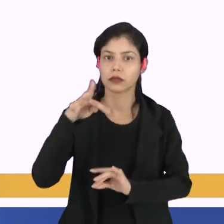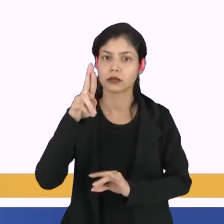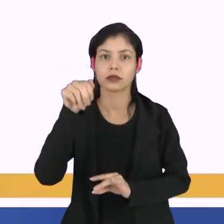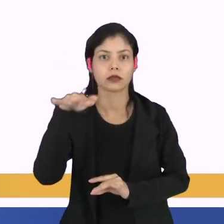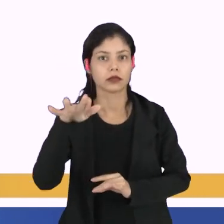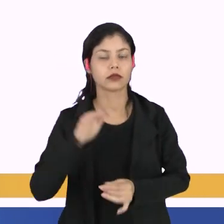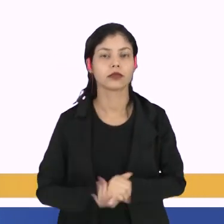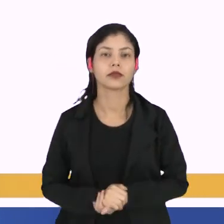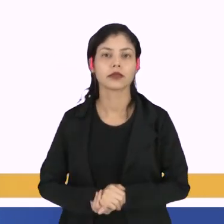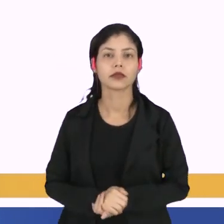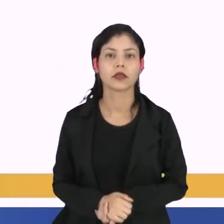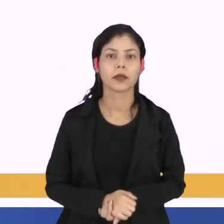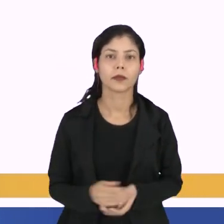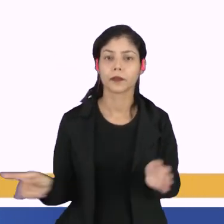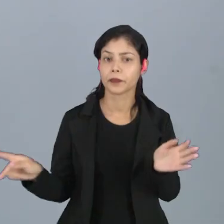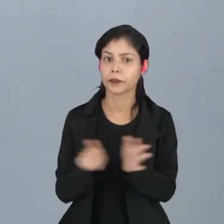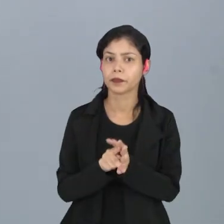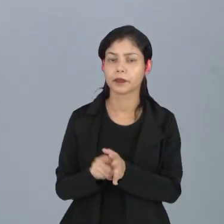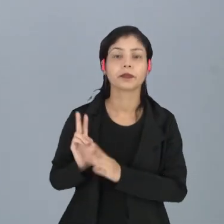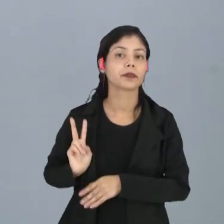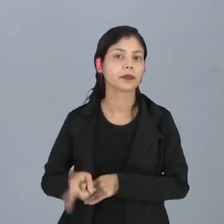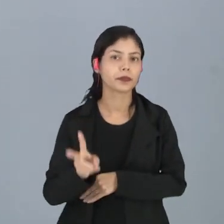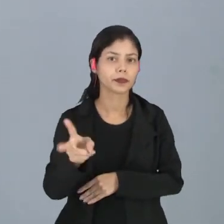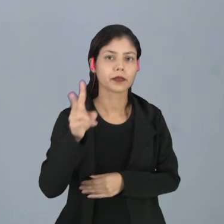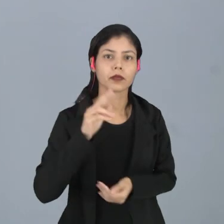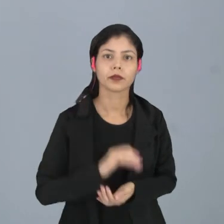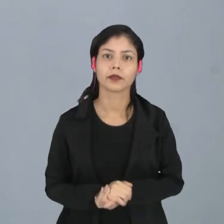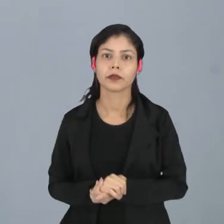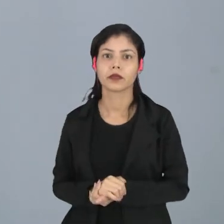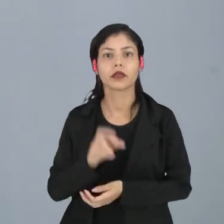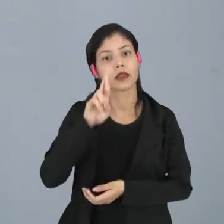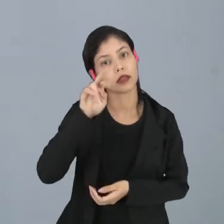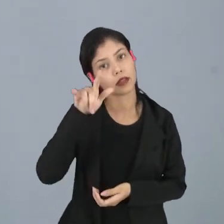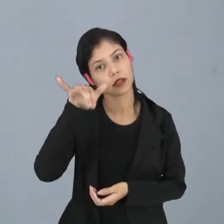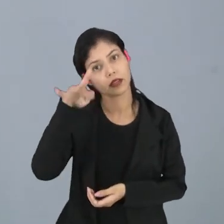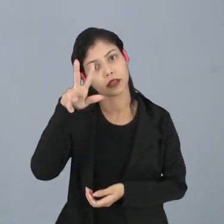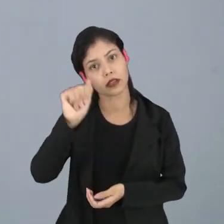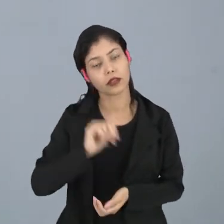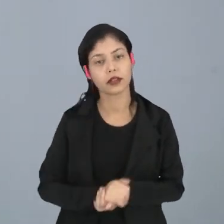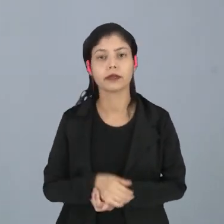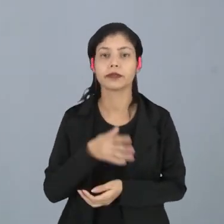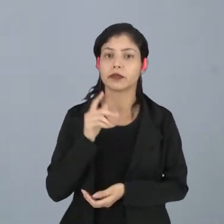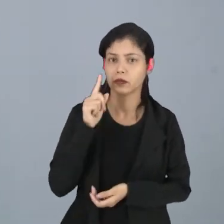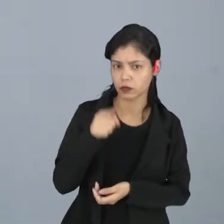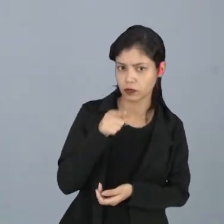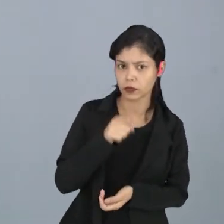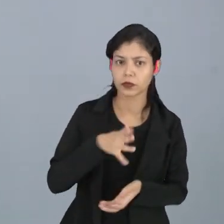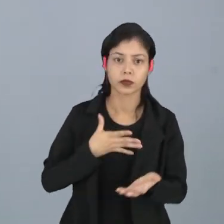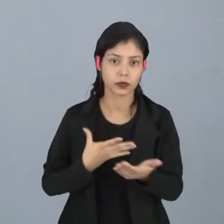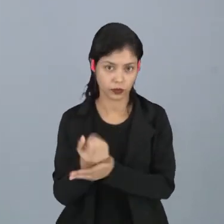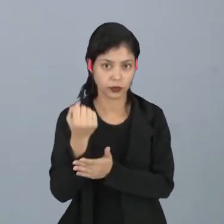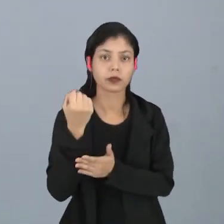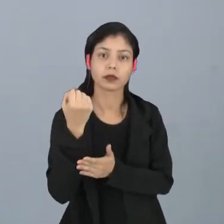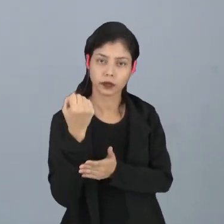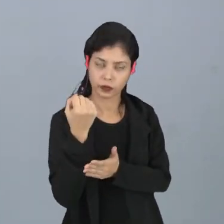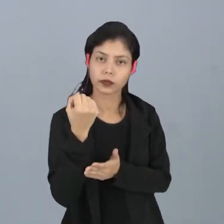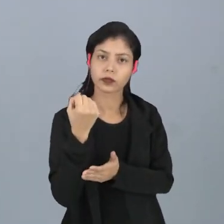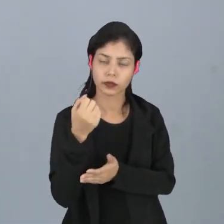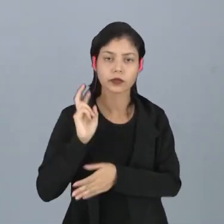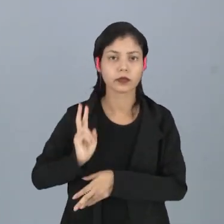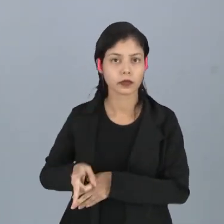Pessoal, aí, pela definição de frequência relativa, você pegará